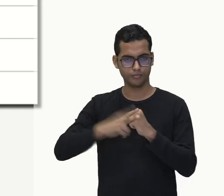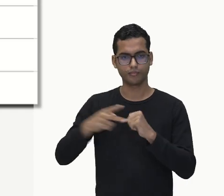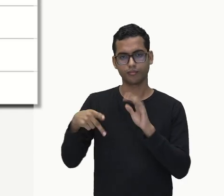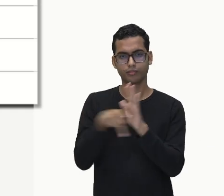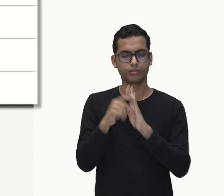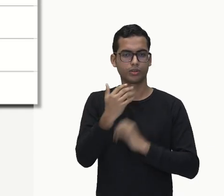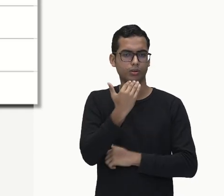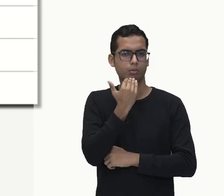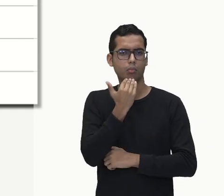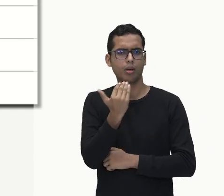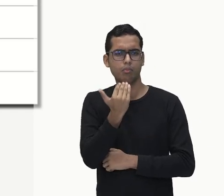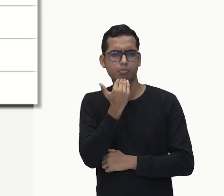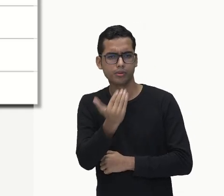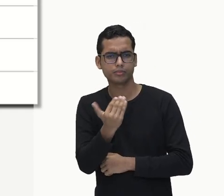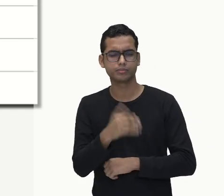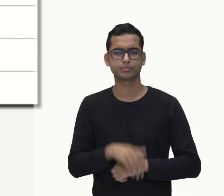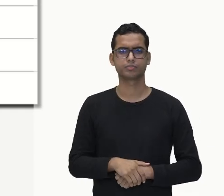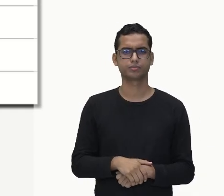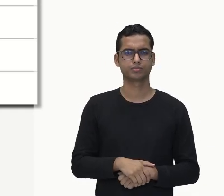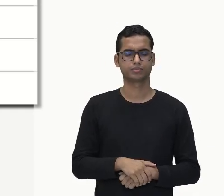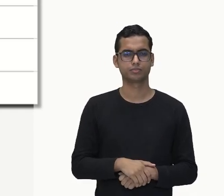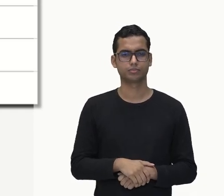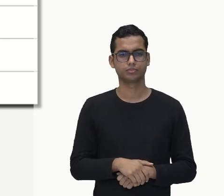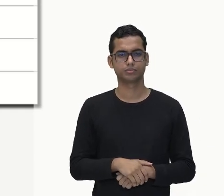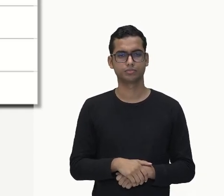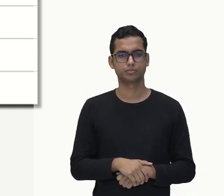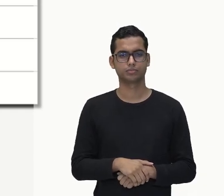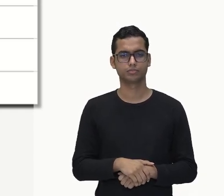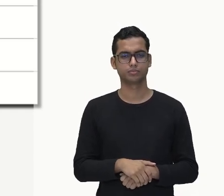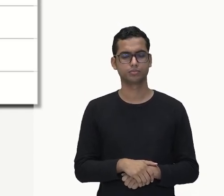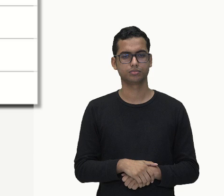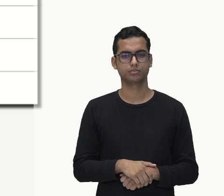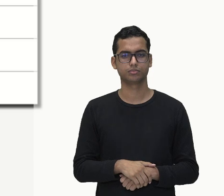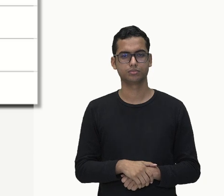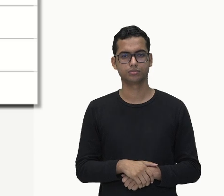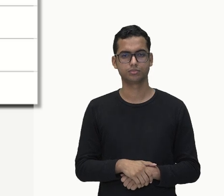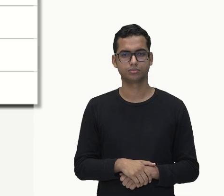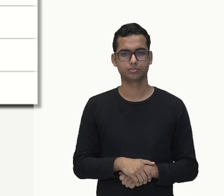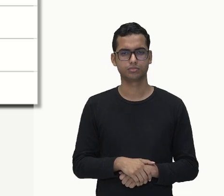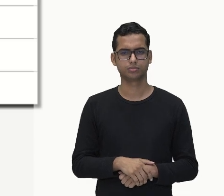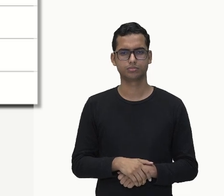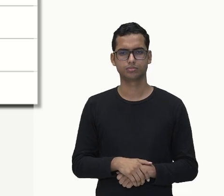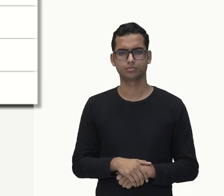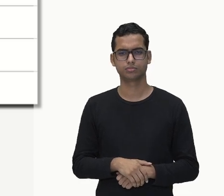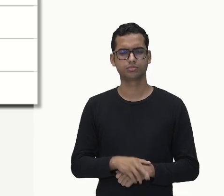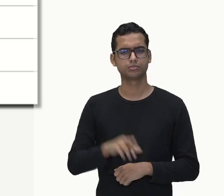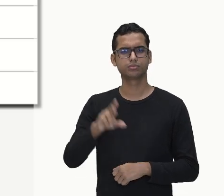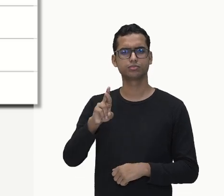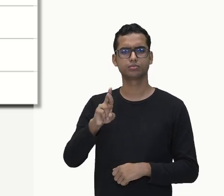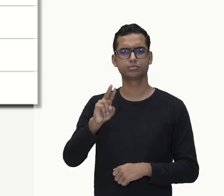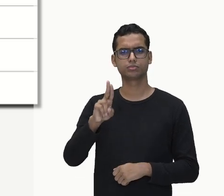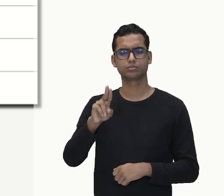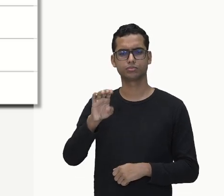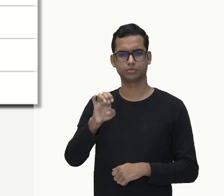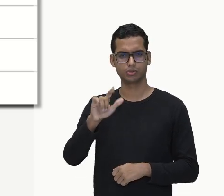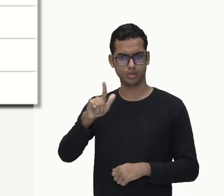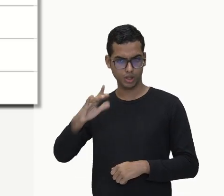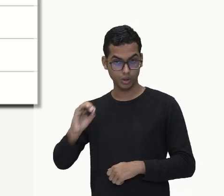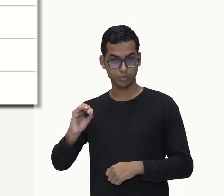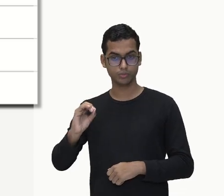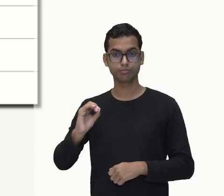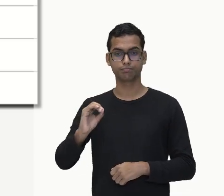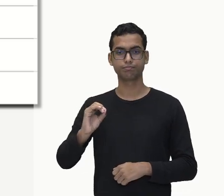falamos assim, ruego. Percebe, ó? Yo ruego, aqui no presente, ok? Você